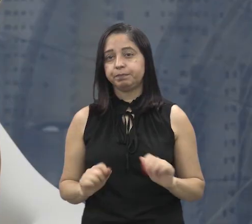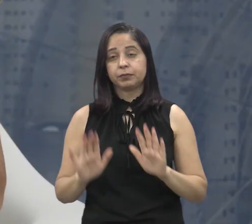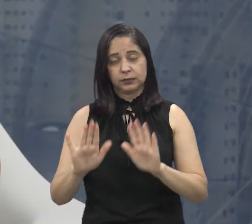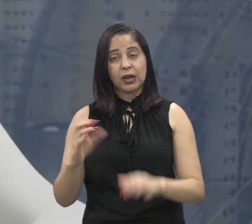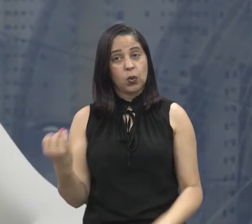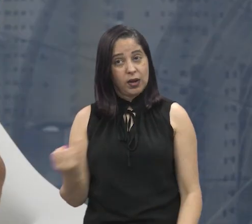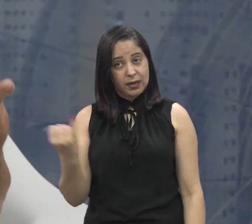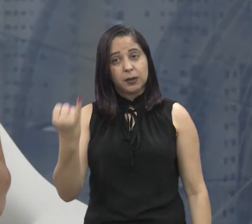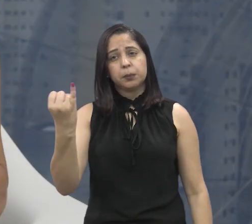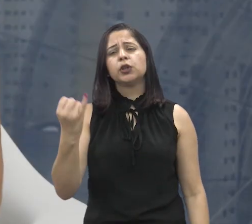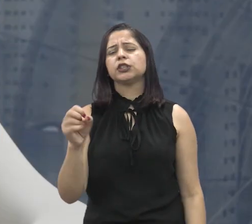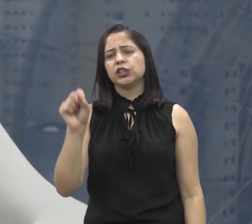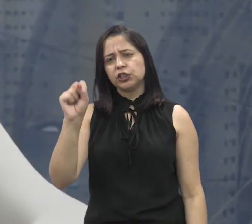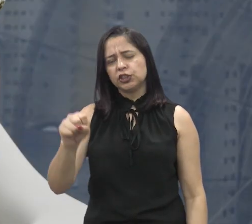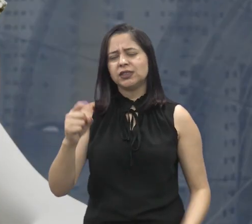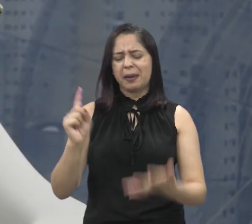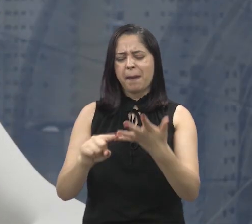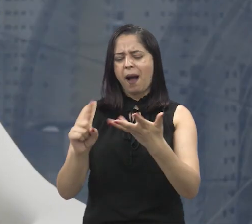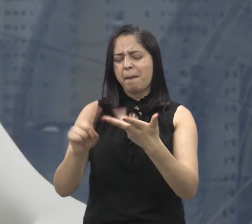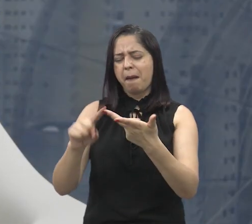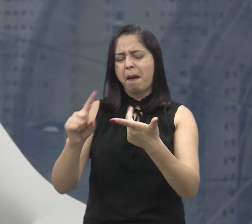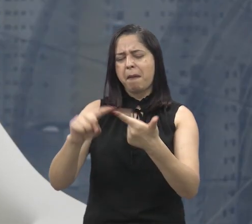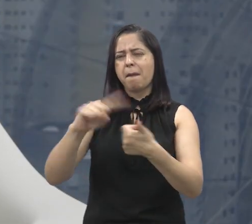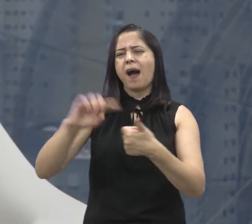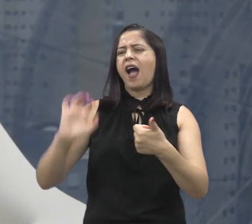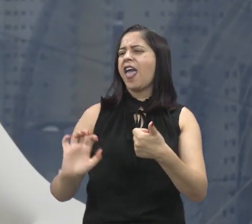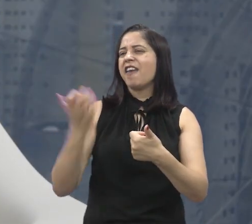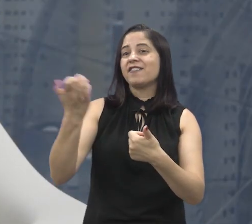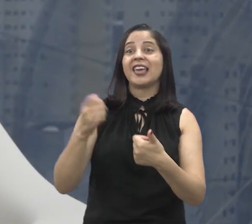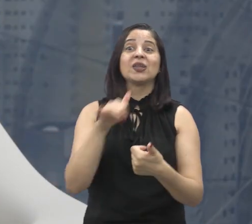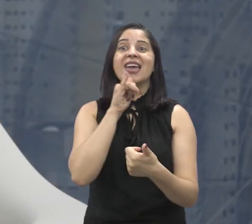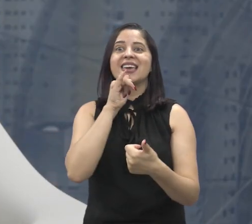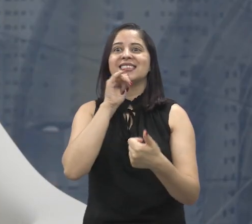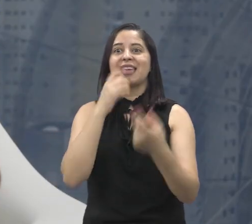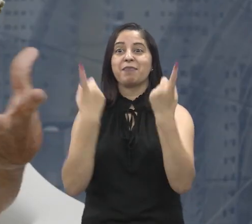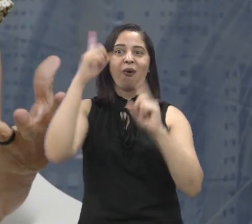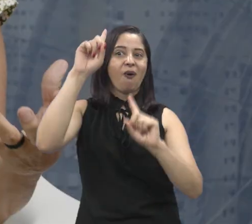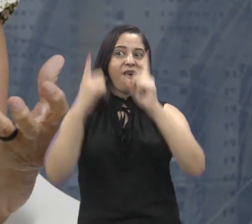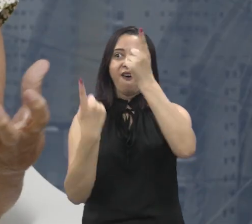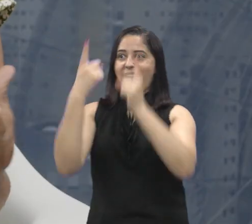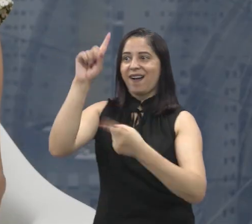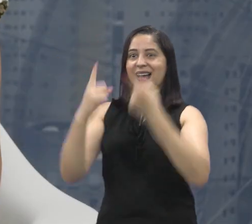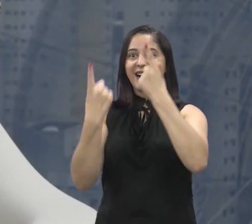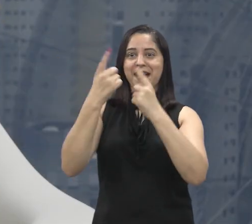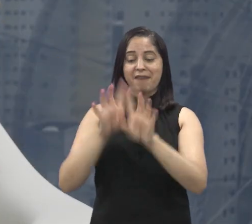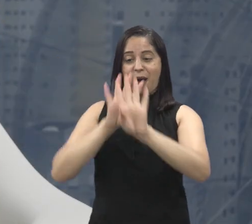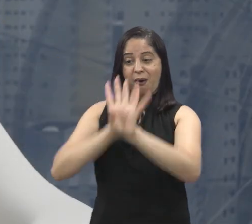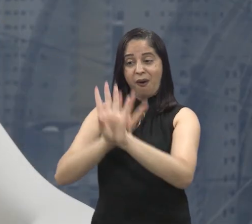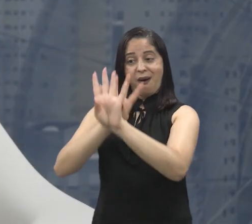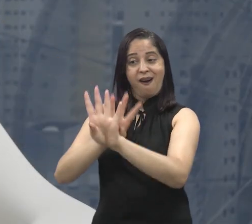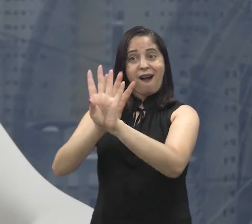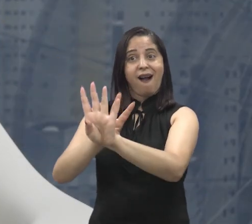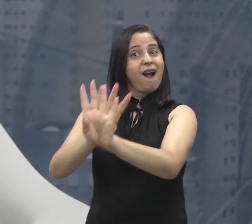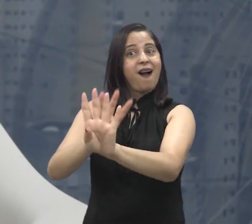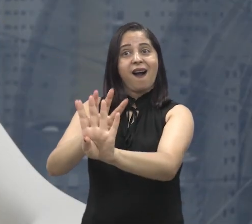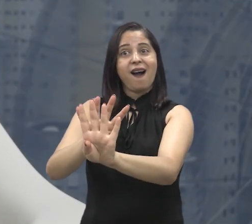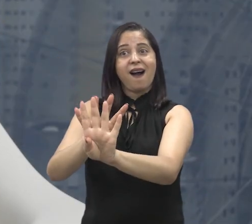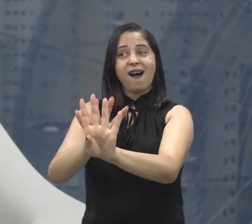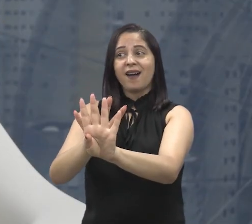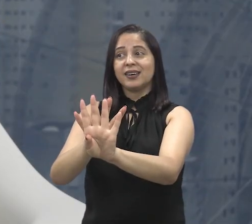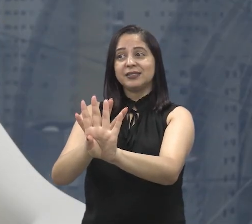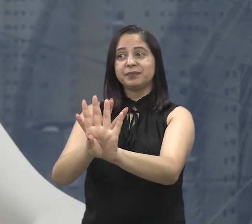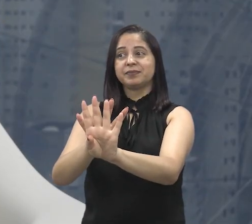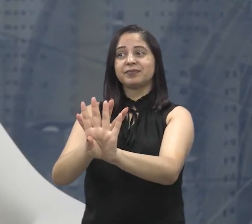acho importante que todos esses eventos, como você citou, o carnaval, os blocos, né? Todos esses